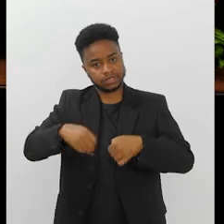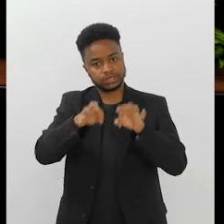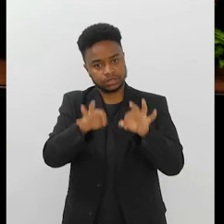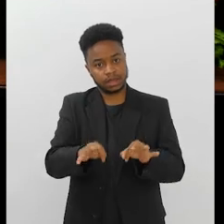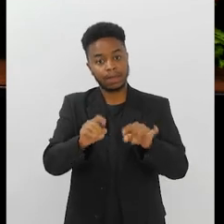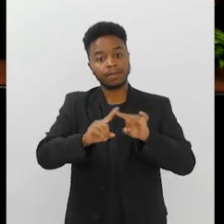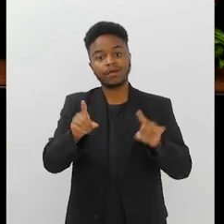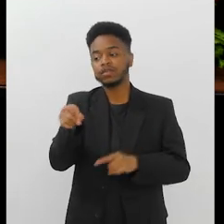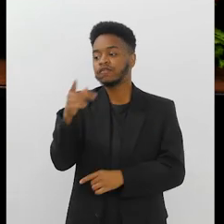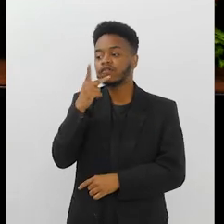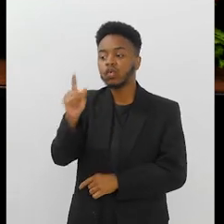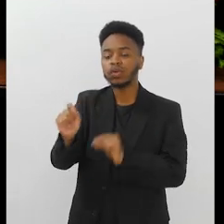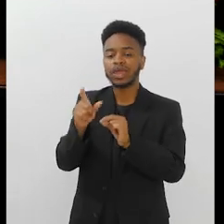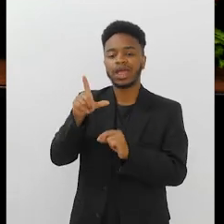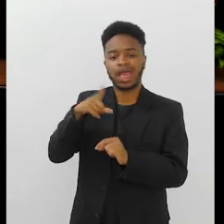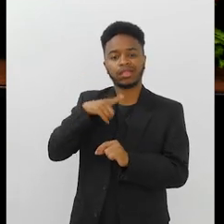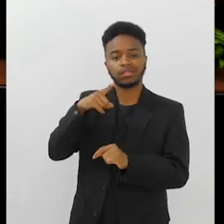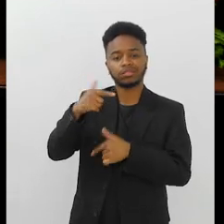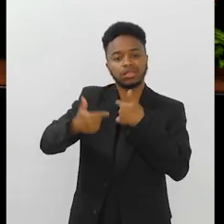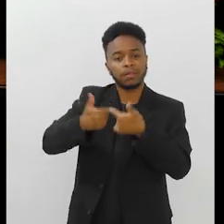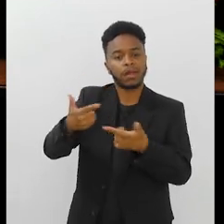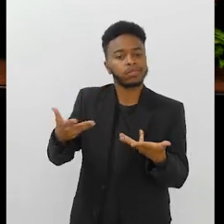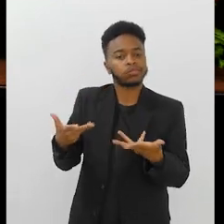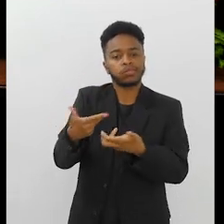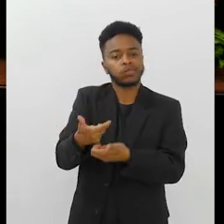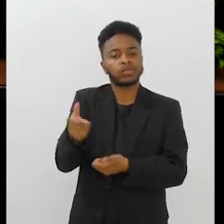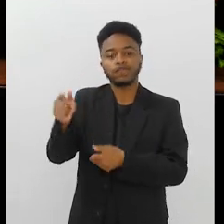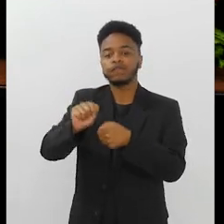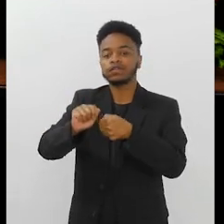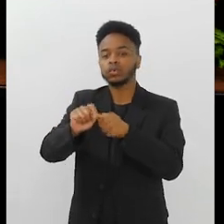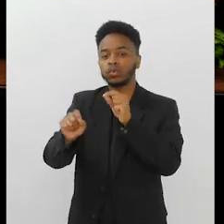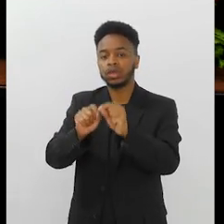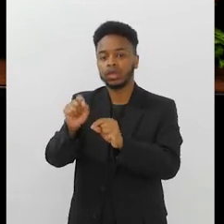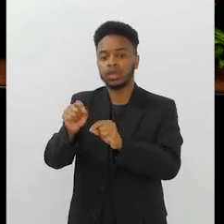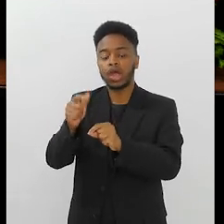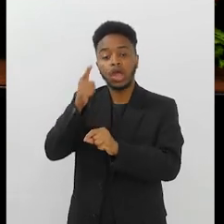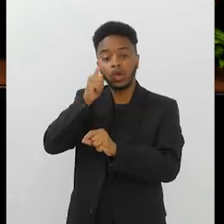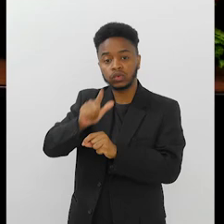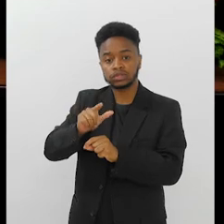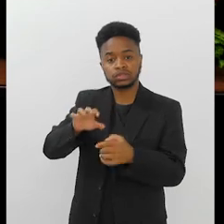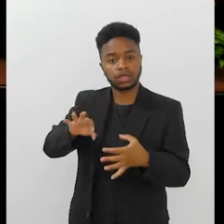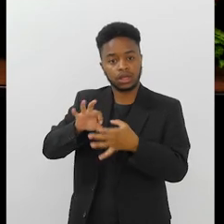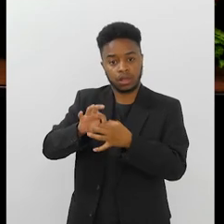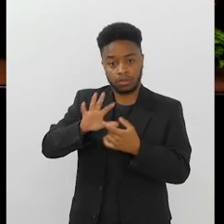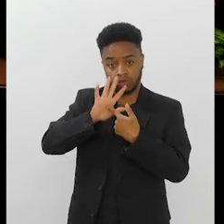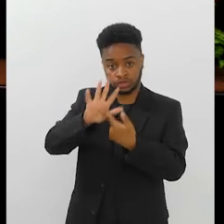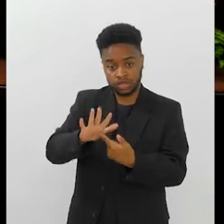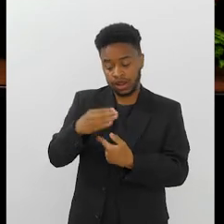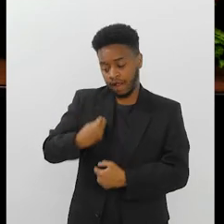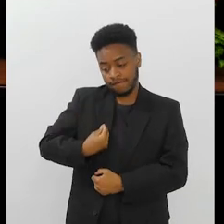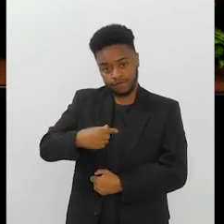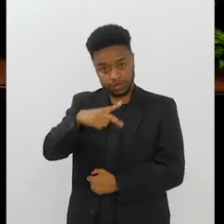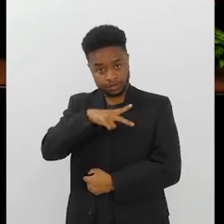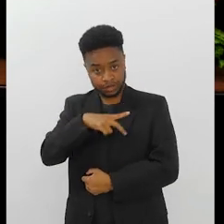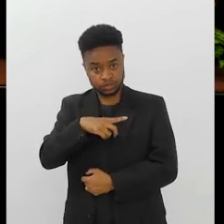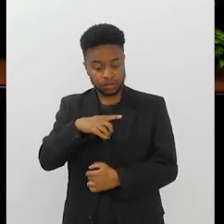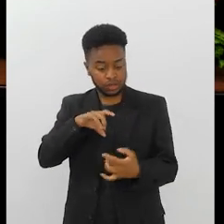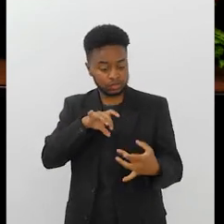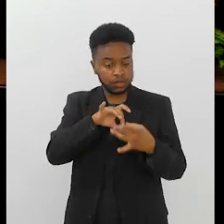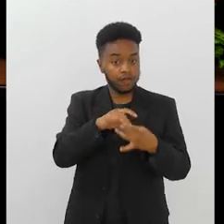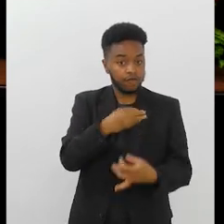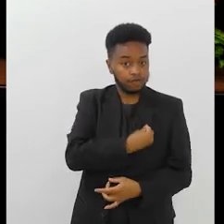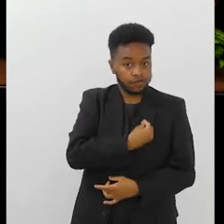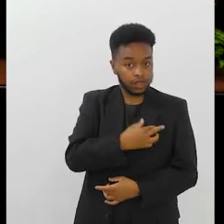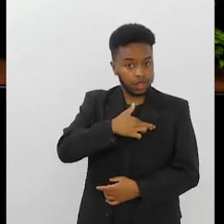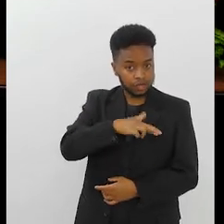falou aqui é um trabalho muito magnífico que você tá fazendo que é e conseguir trazer conciliar a vida pessoal com a vida né